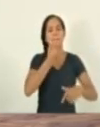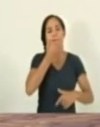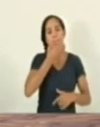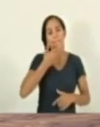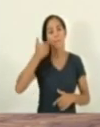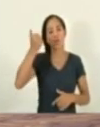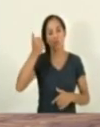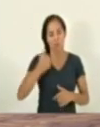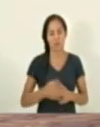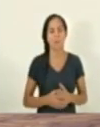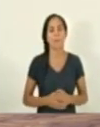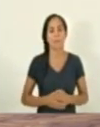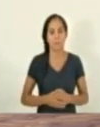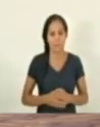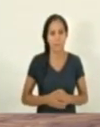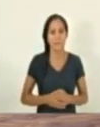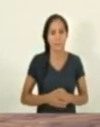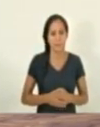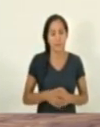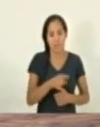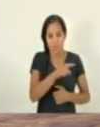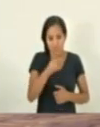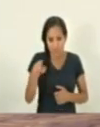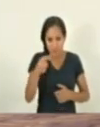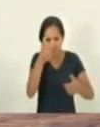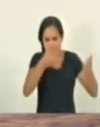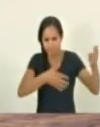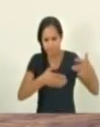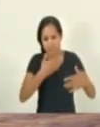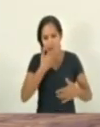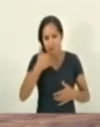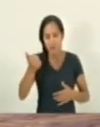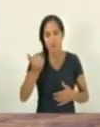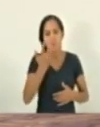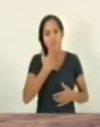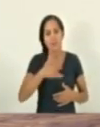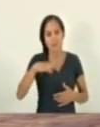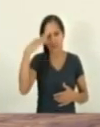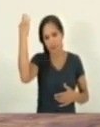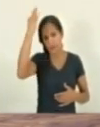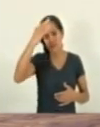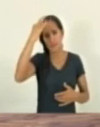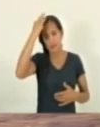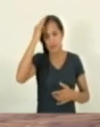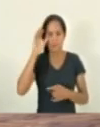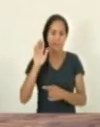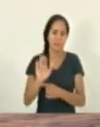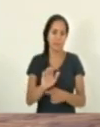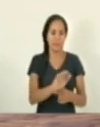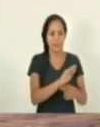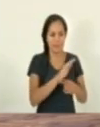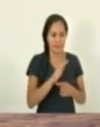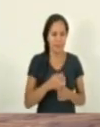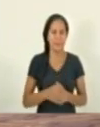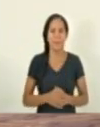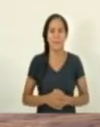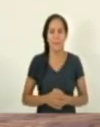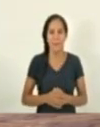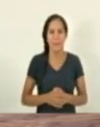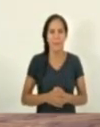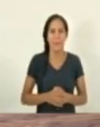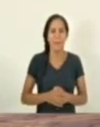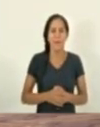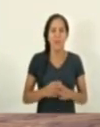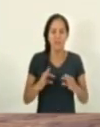Precisamos melhorar para ontem essas condições para as crianças capixabas. Essa tem de ser uma das proposições